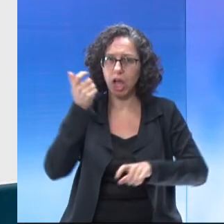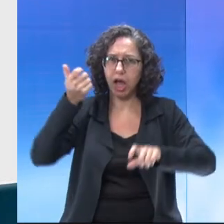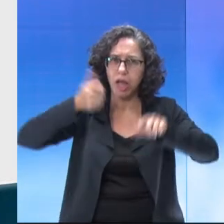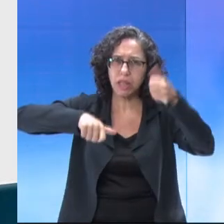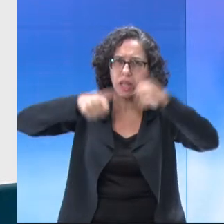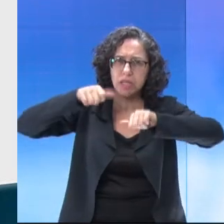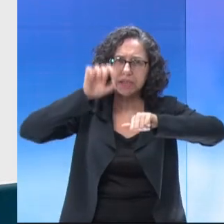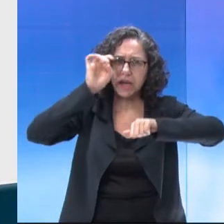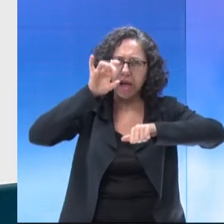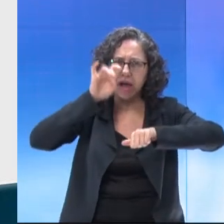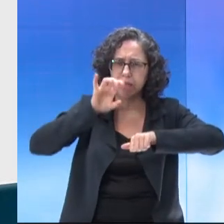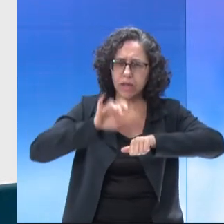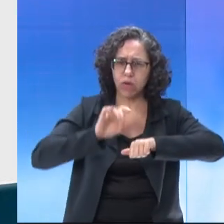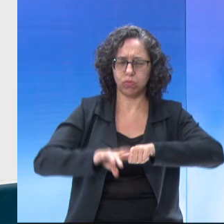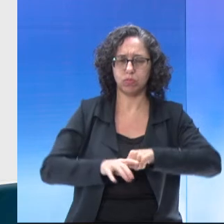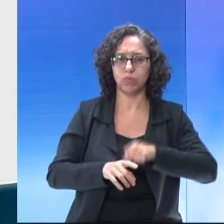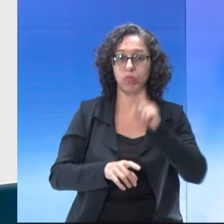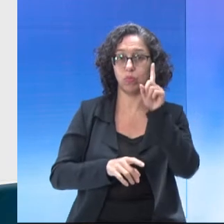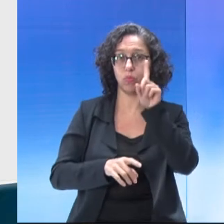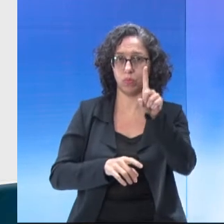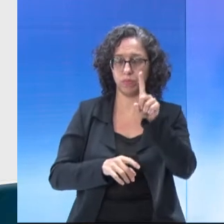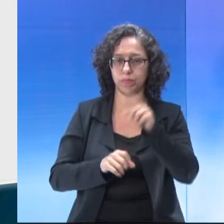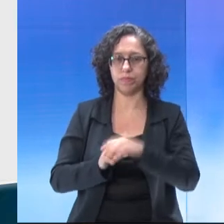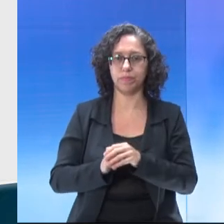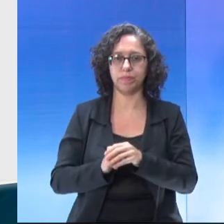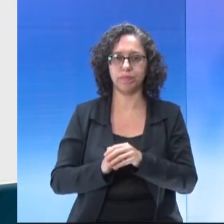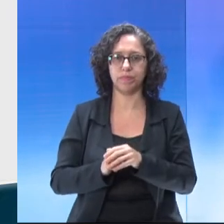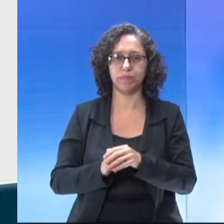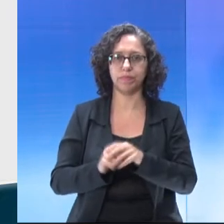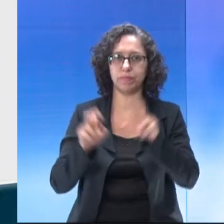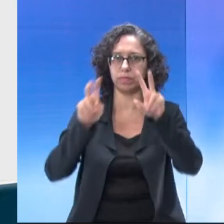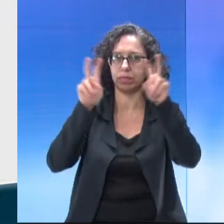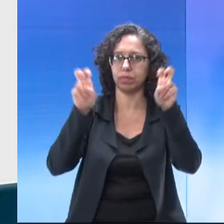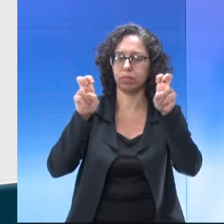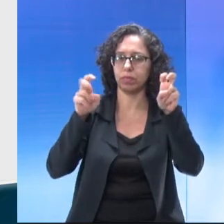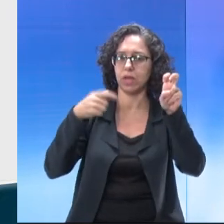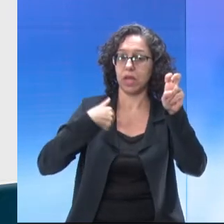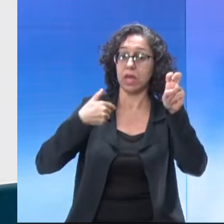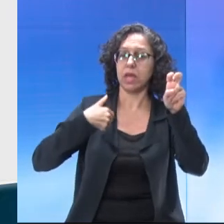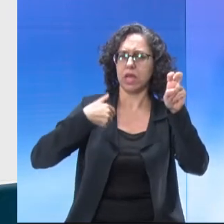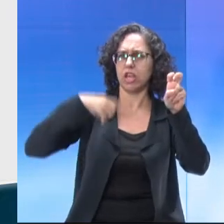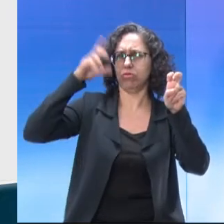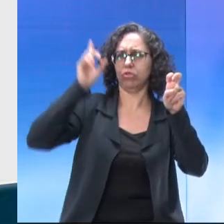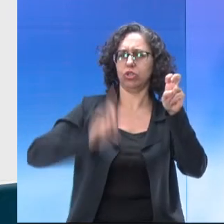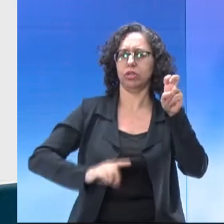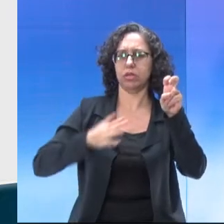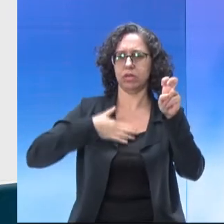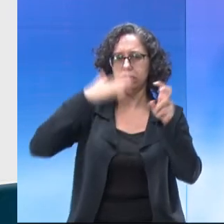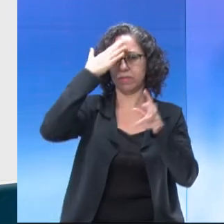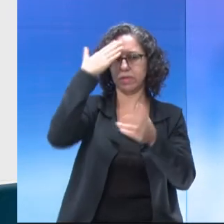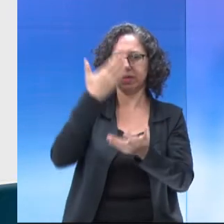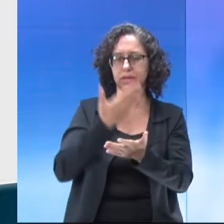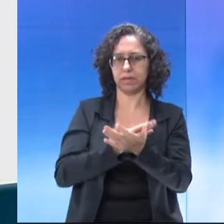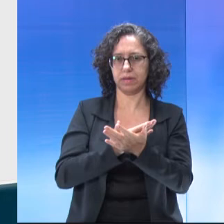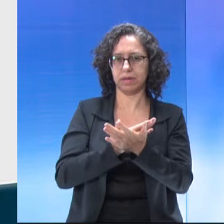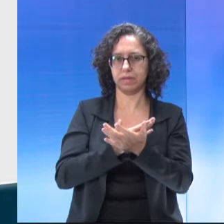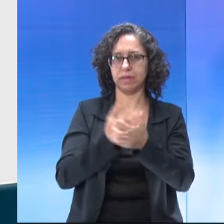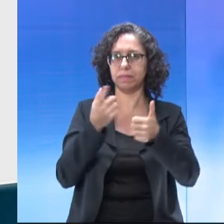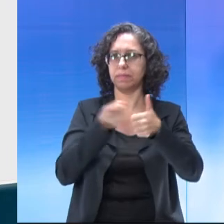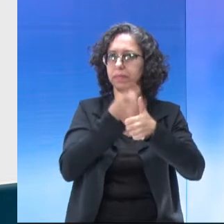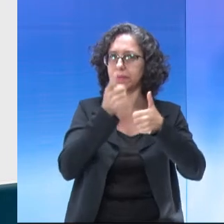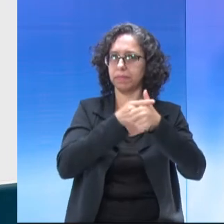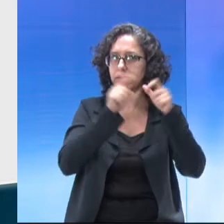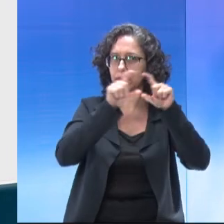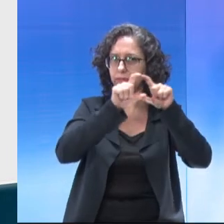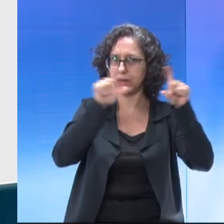as afirmativas a seguir. 1. Abre aspas, eu tenho direito às minhas crenças, fecho aspas. No